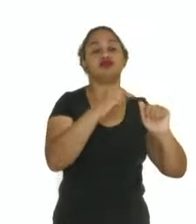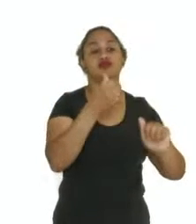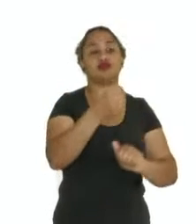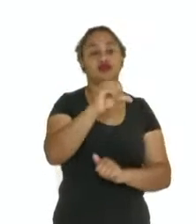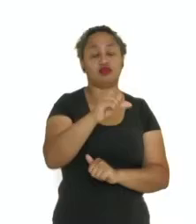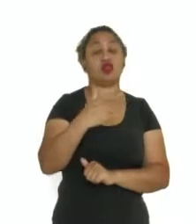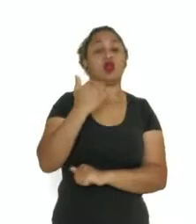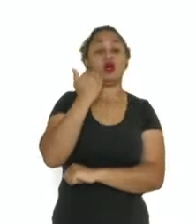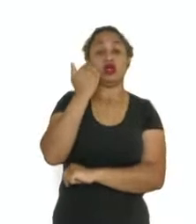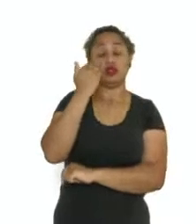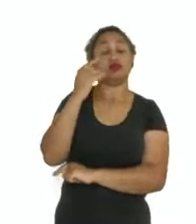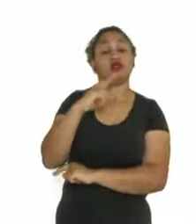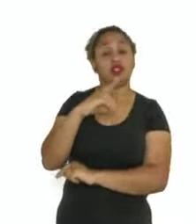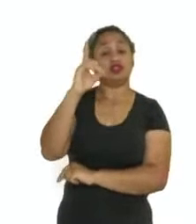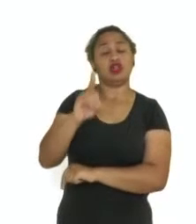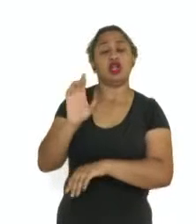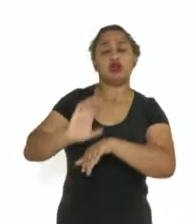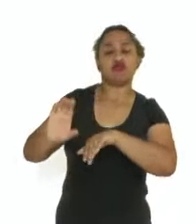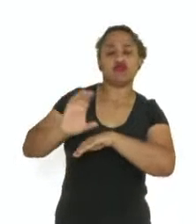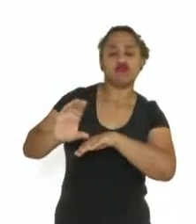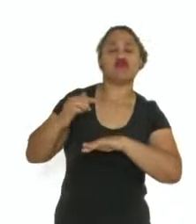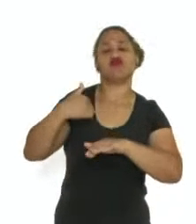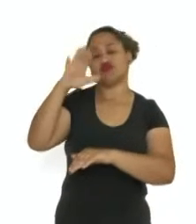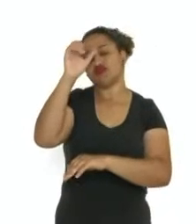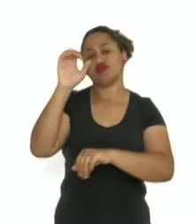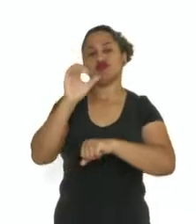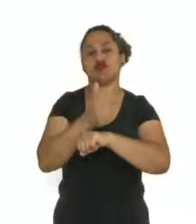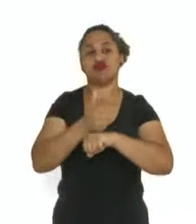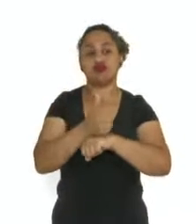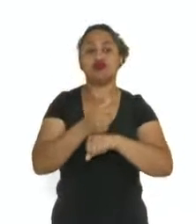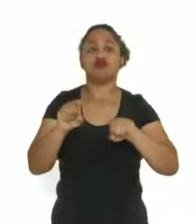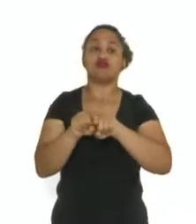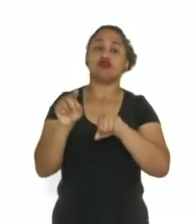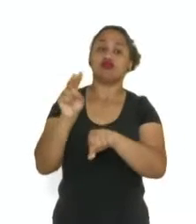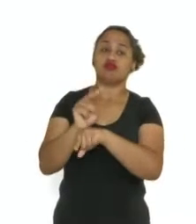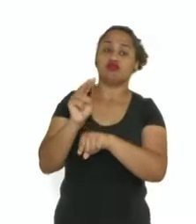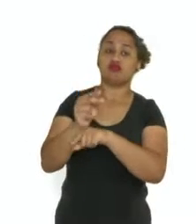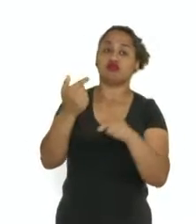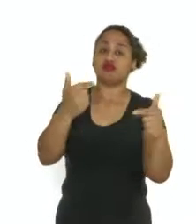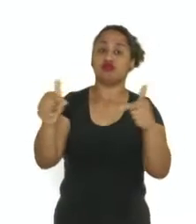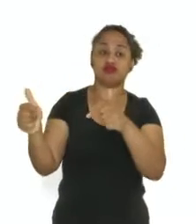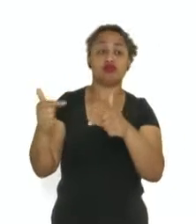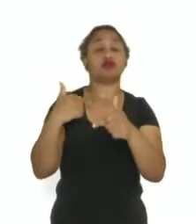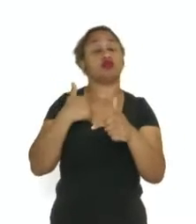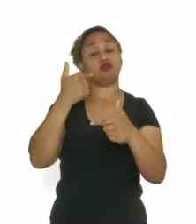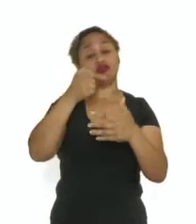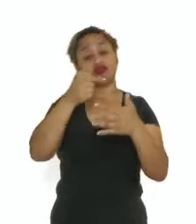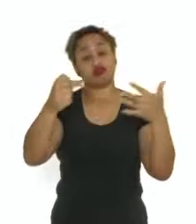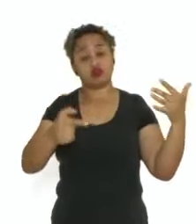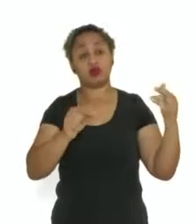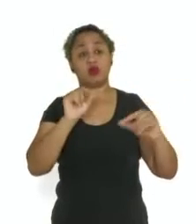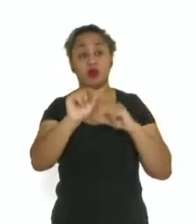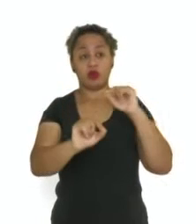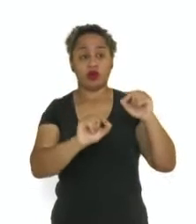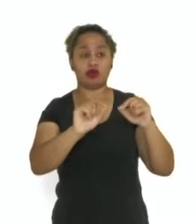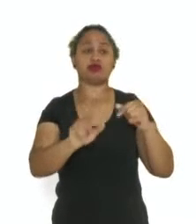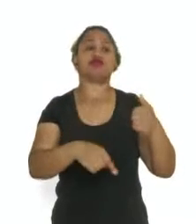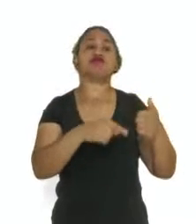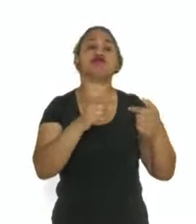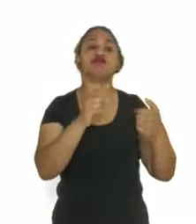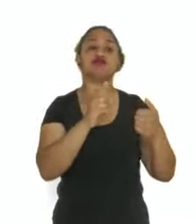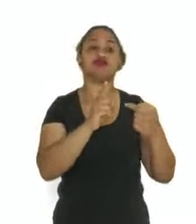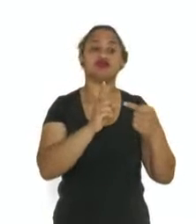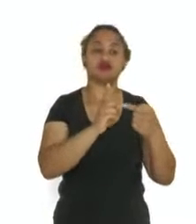à profissionalização e à proteção no trabalho, observados os seguintes aspectos, entre outros. Inciso